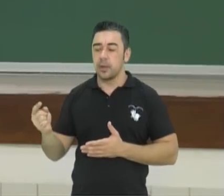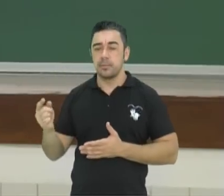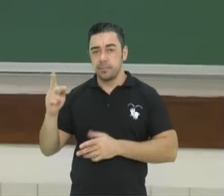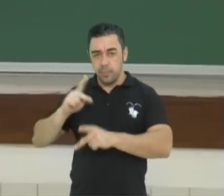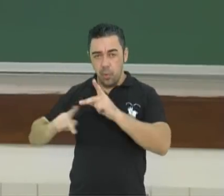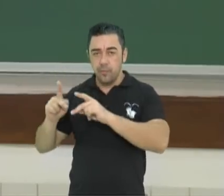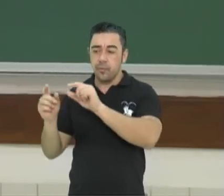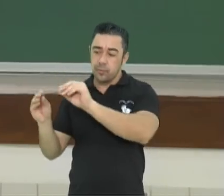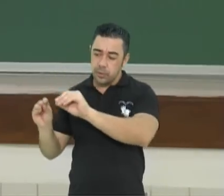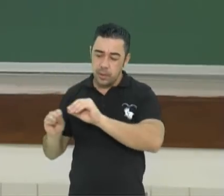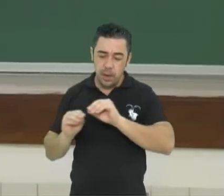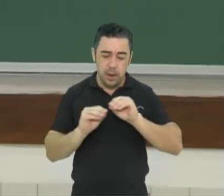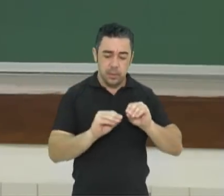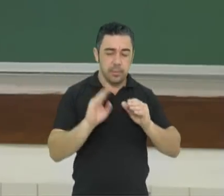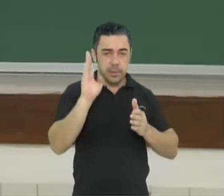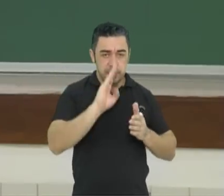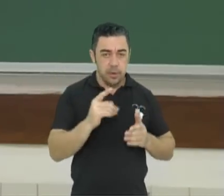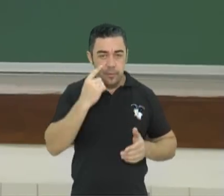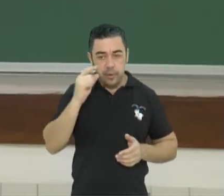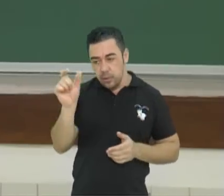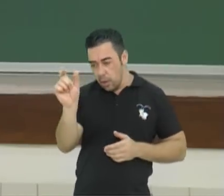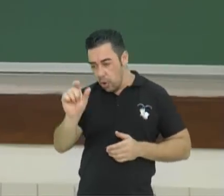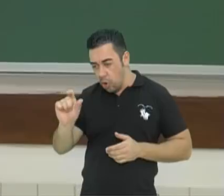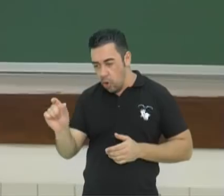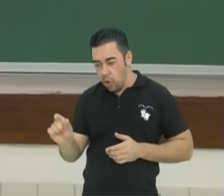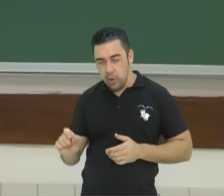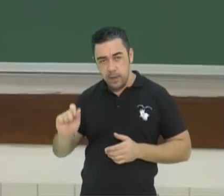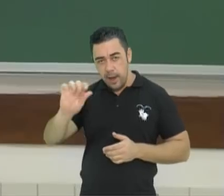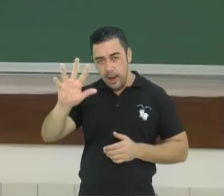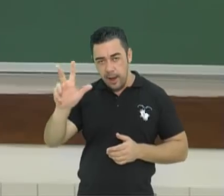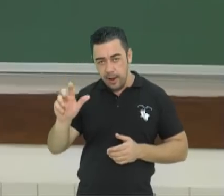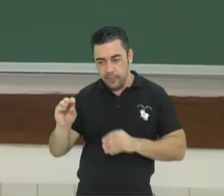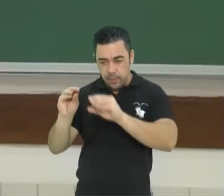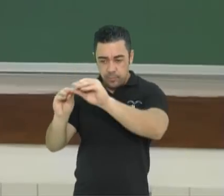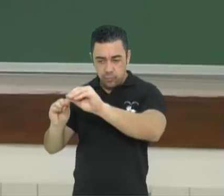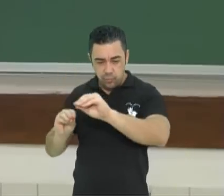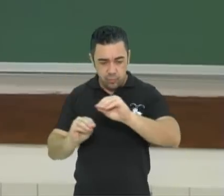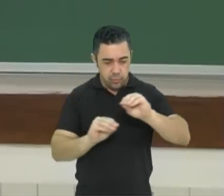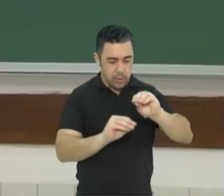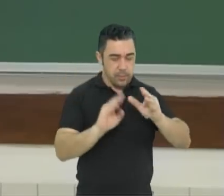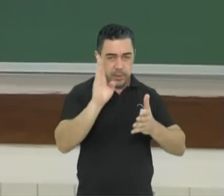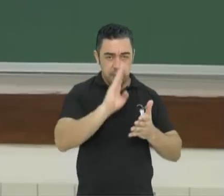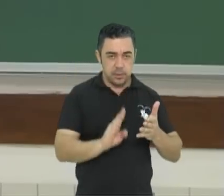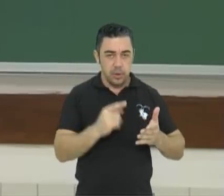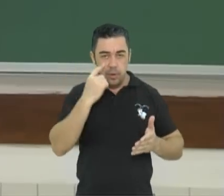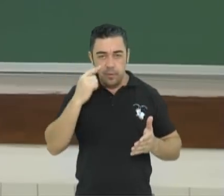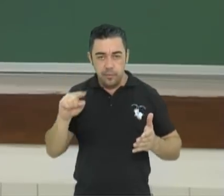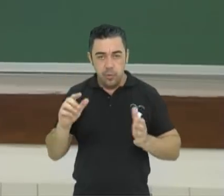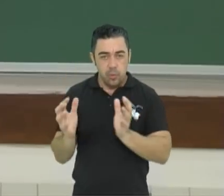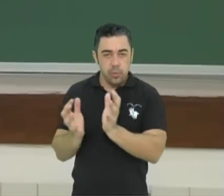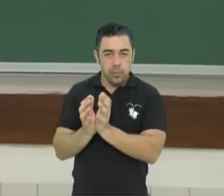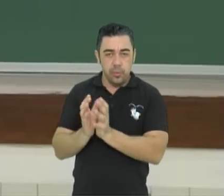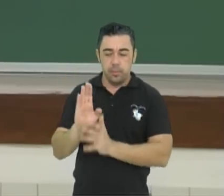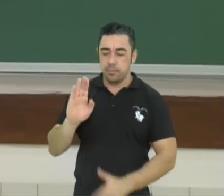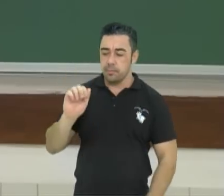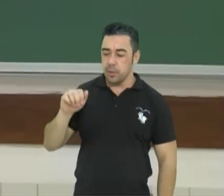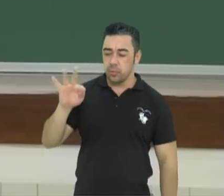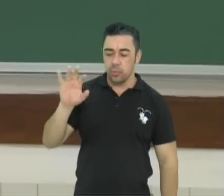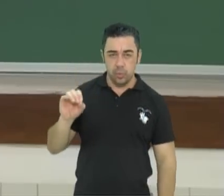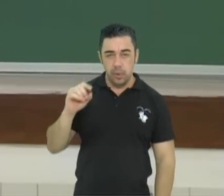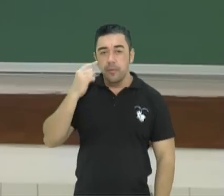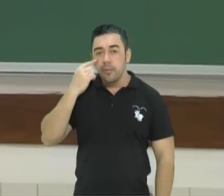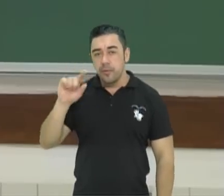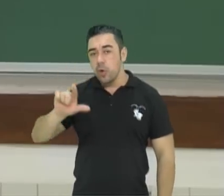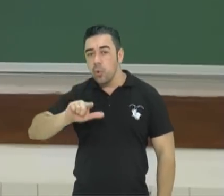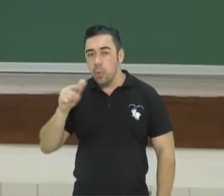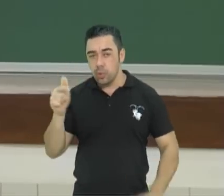viu ali da costa ocidental, da costa africana, a etnia Banto, e a gente vai ver nas próximas aulas outras etnias que